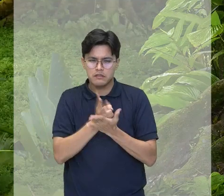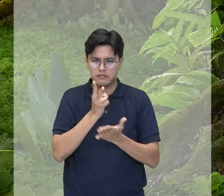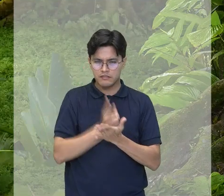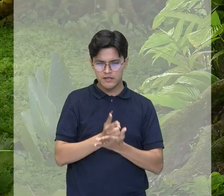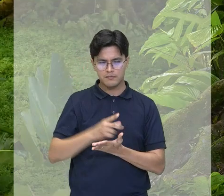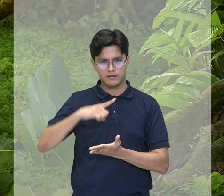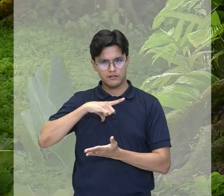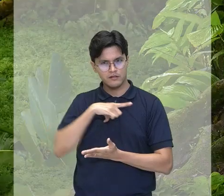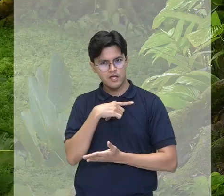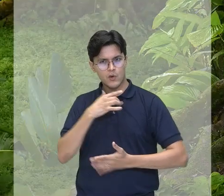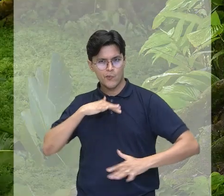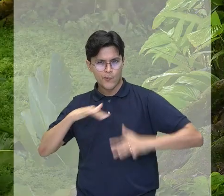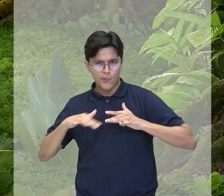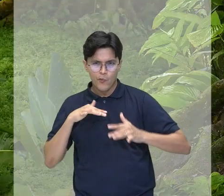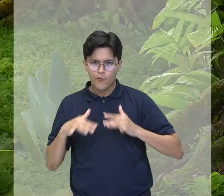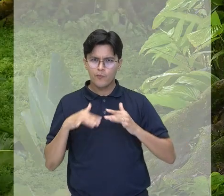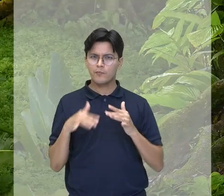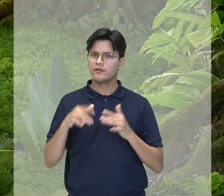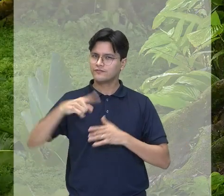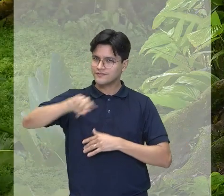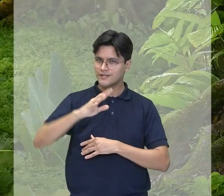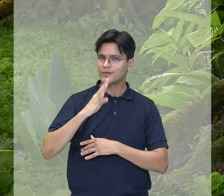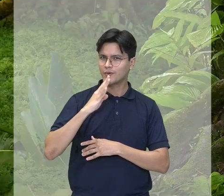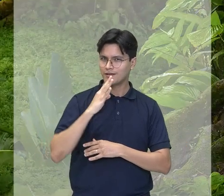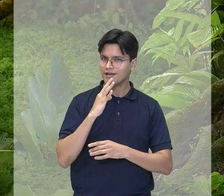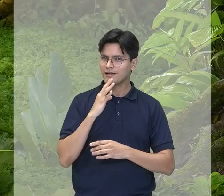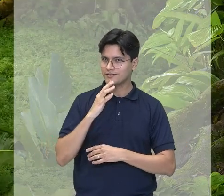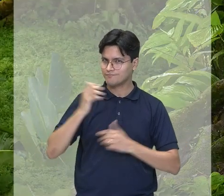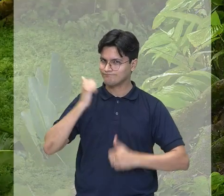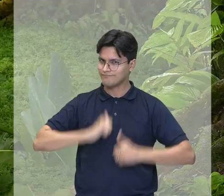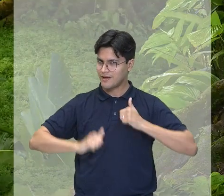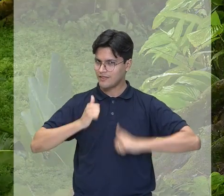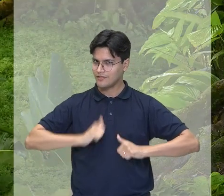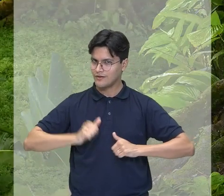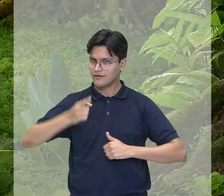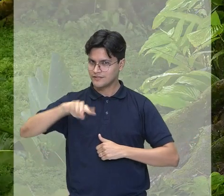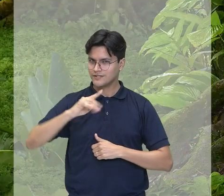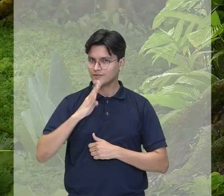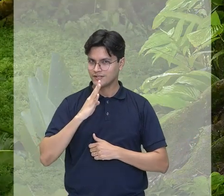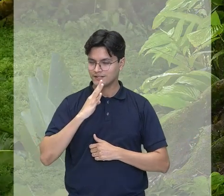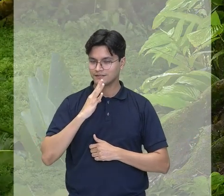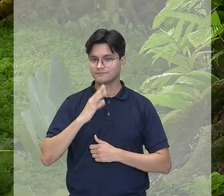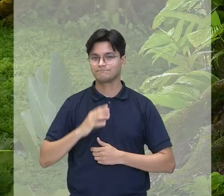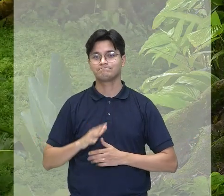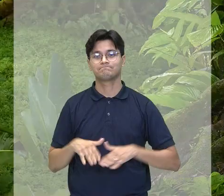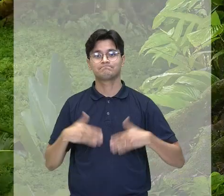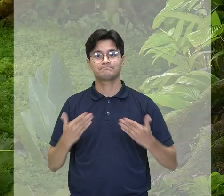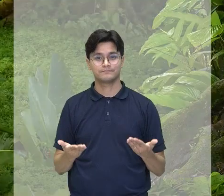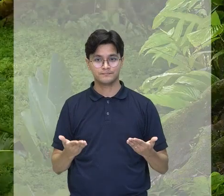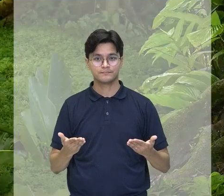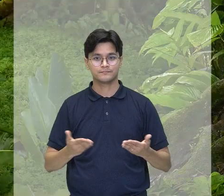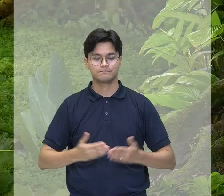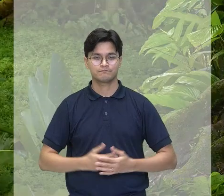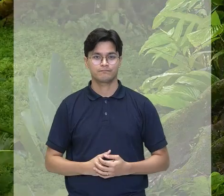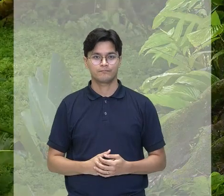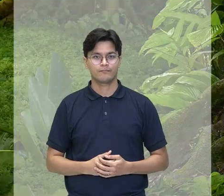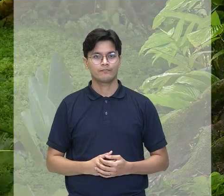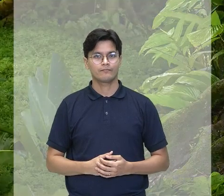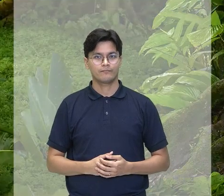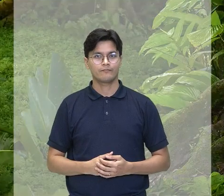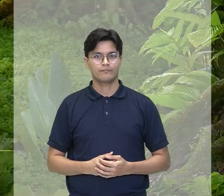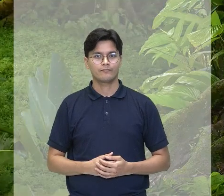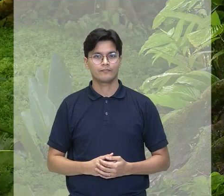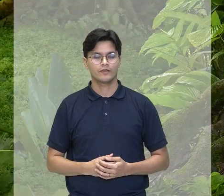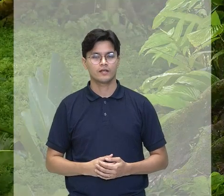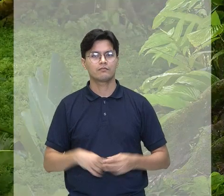cobra conhecida de vocês. Não sei se vocês conheceram aí, nossos alunos do 7º ano. Então, é bastante conhecida.